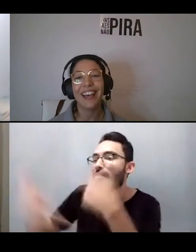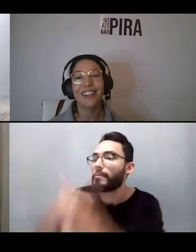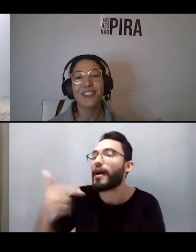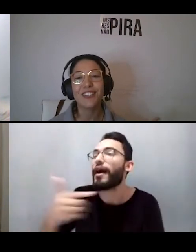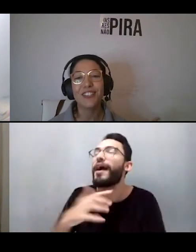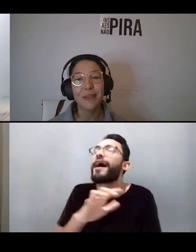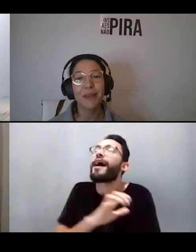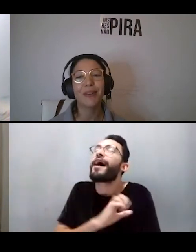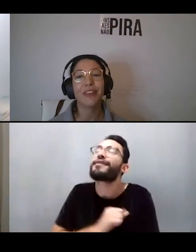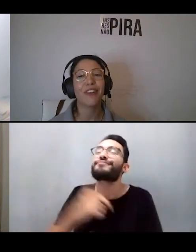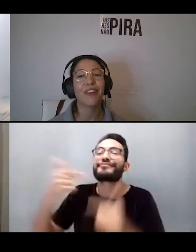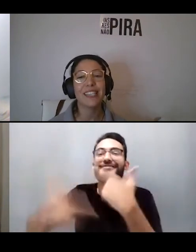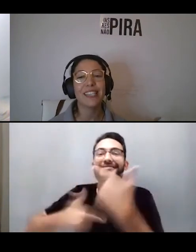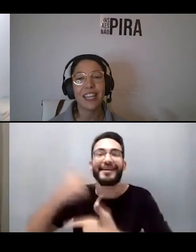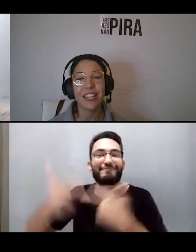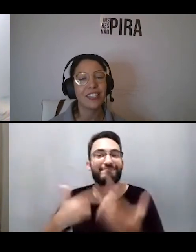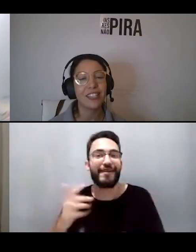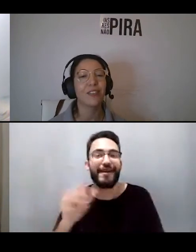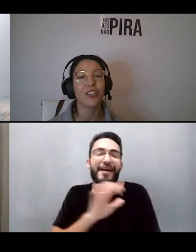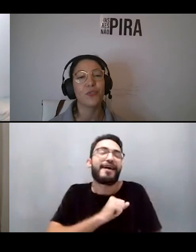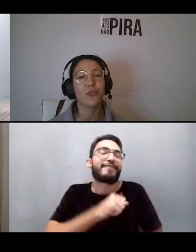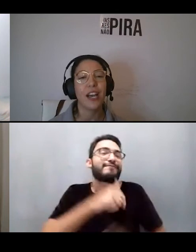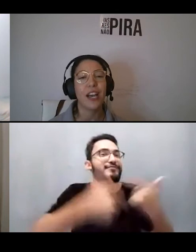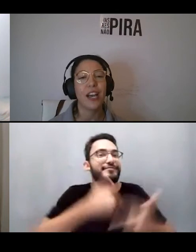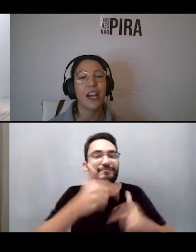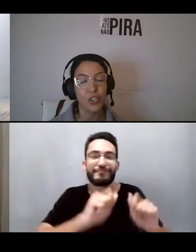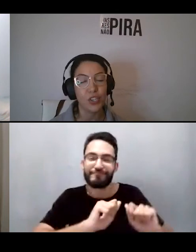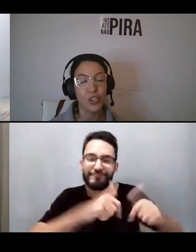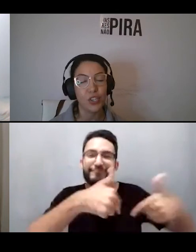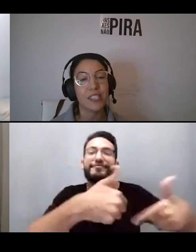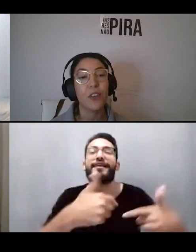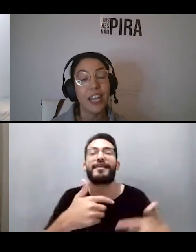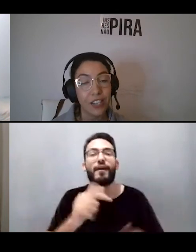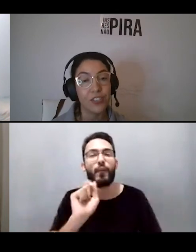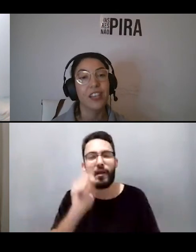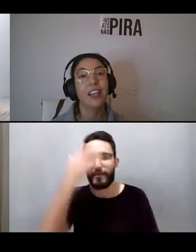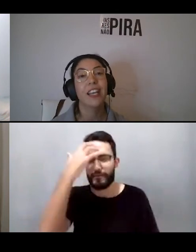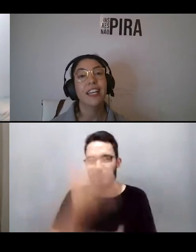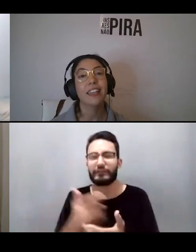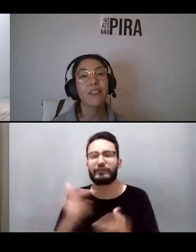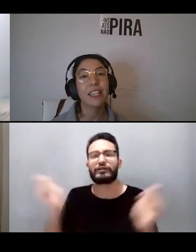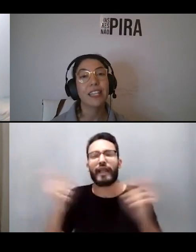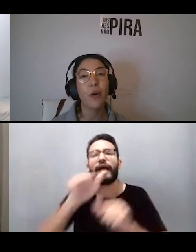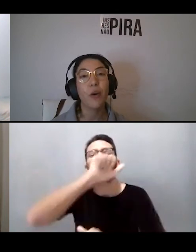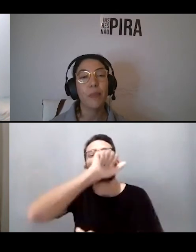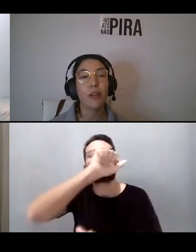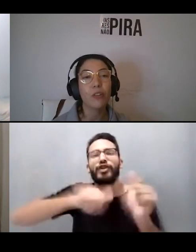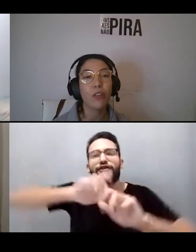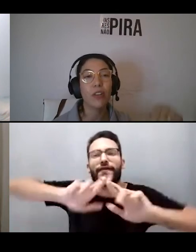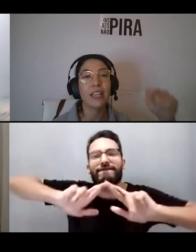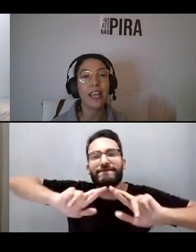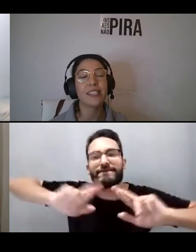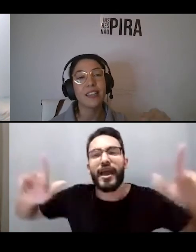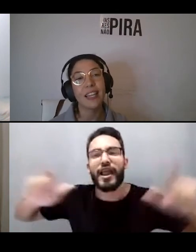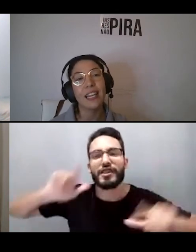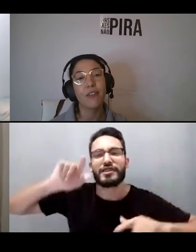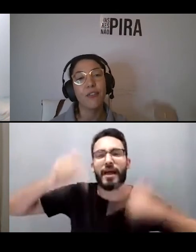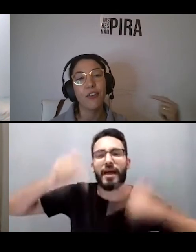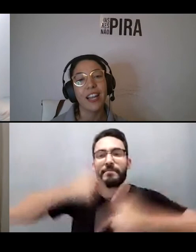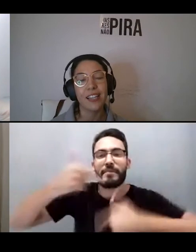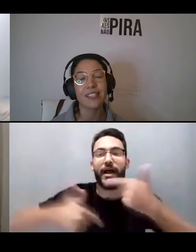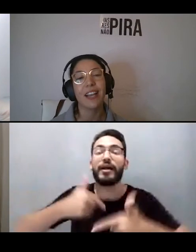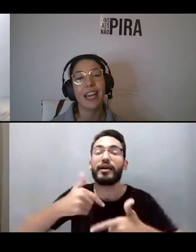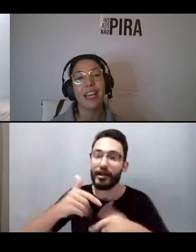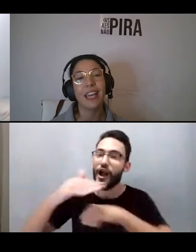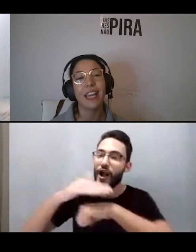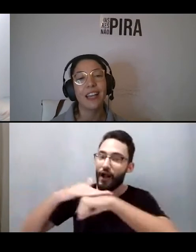aqui, a gente ama o que faz, acredita que faz, pode fazer diferente. Então, até o primeiro talk dessa trilha